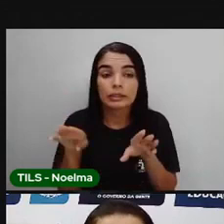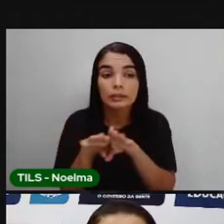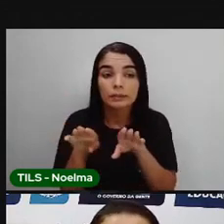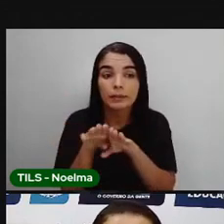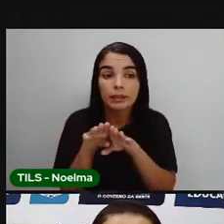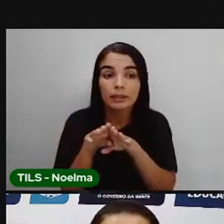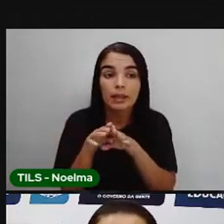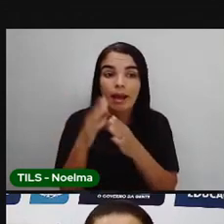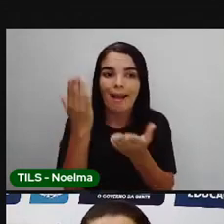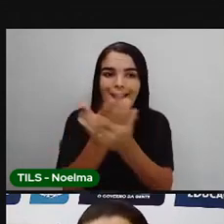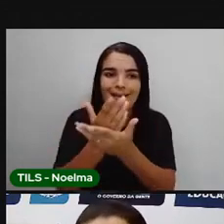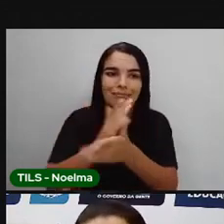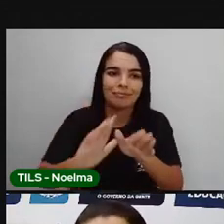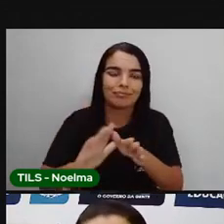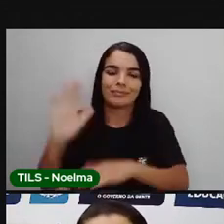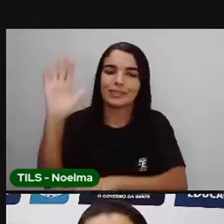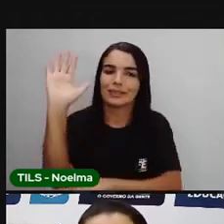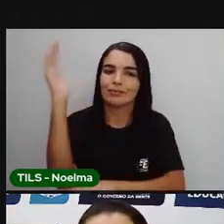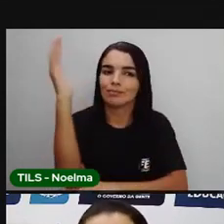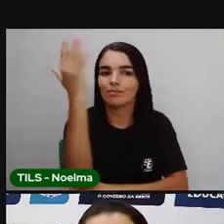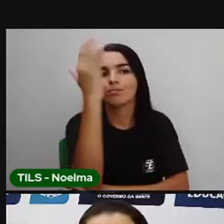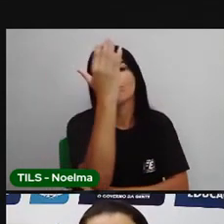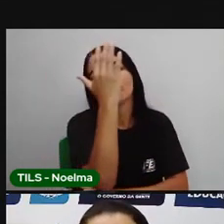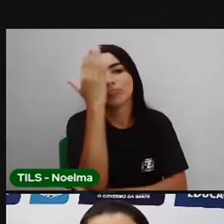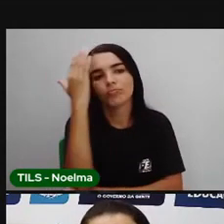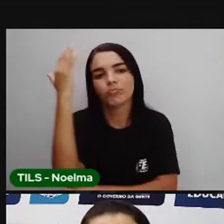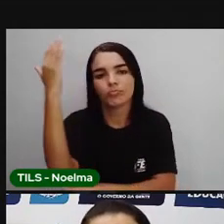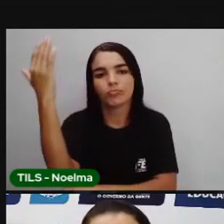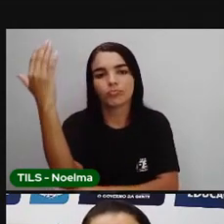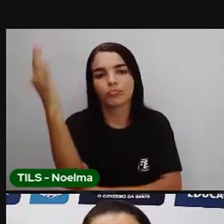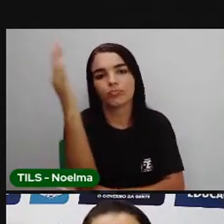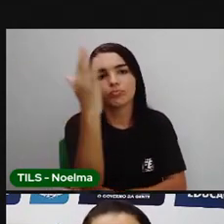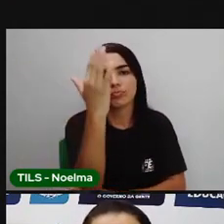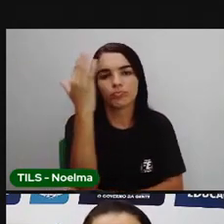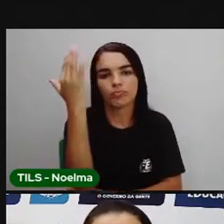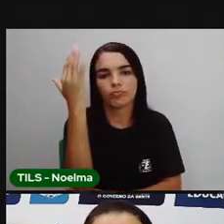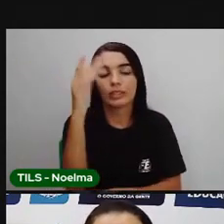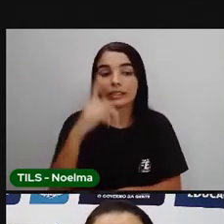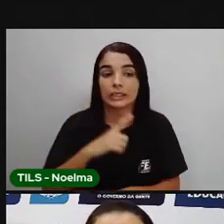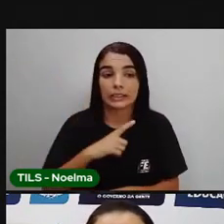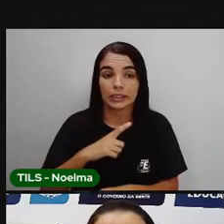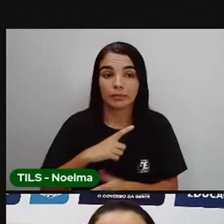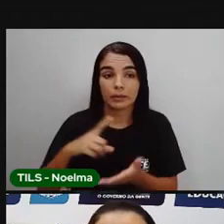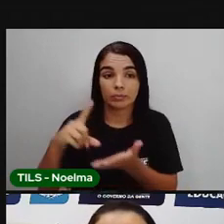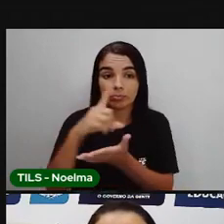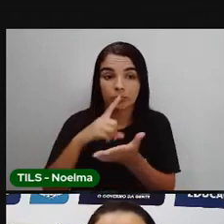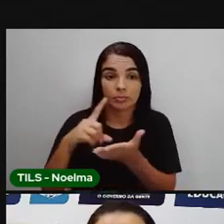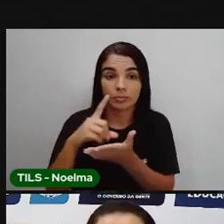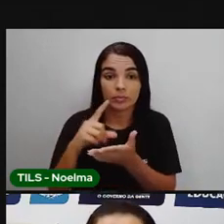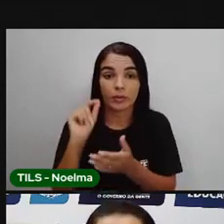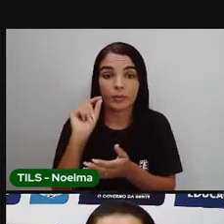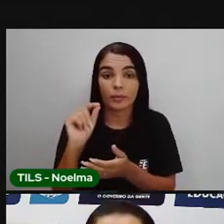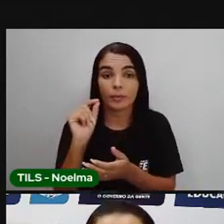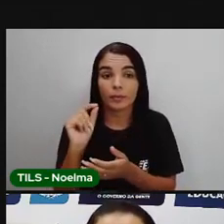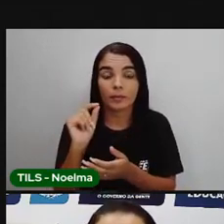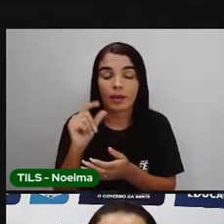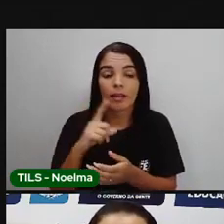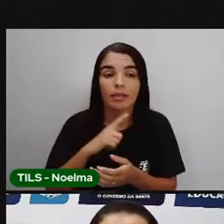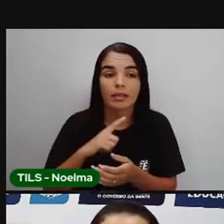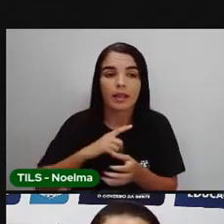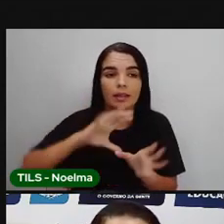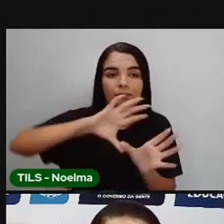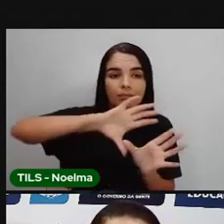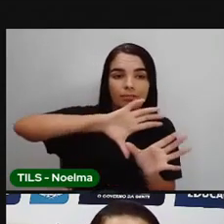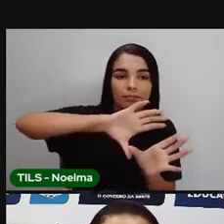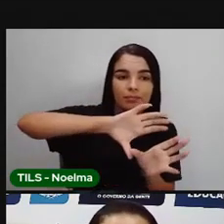seja, desflorestamento, né? Podemos dizer que, segundo o dicionário, desmatamento é o ato que consiste na